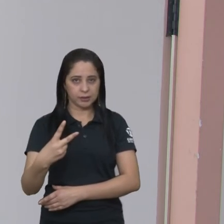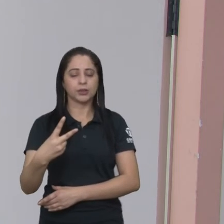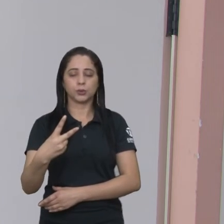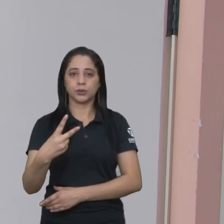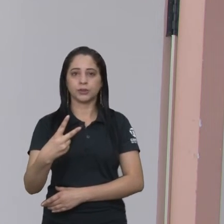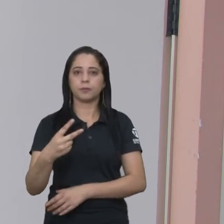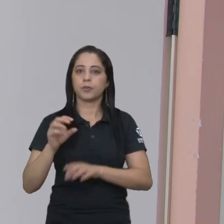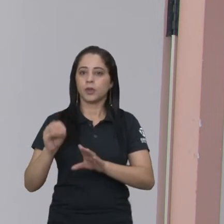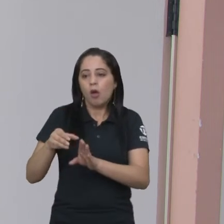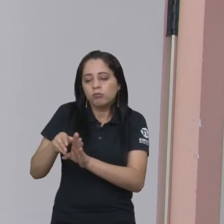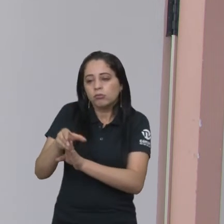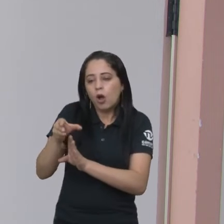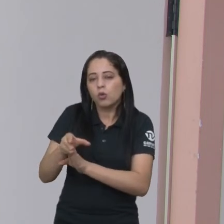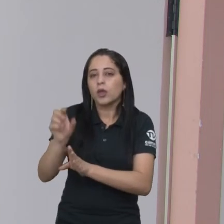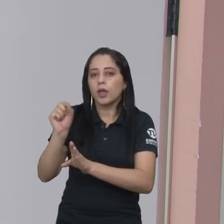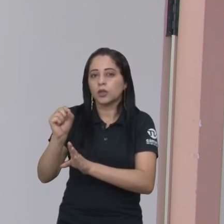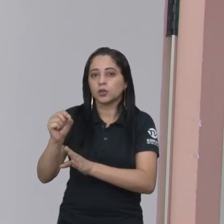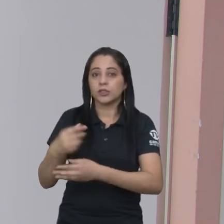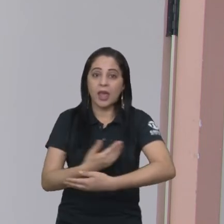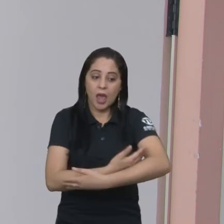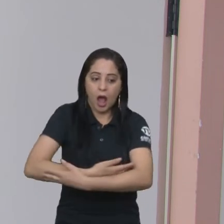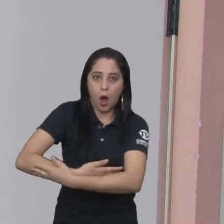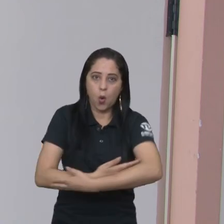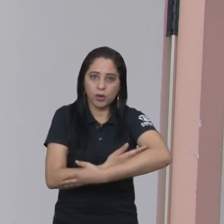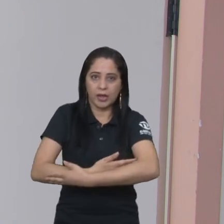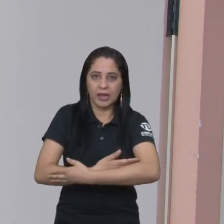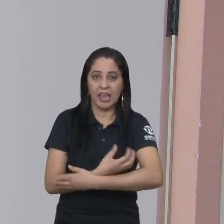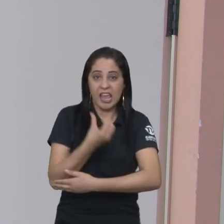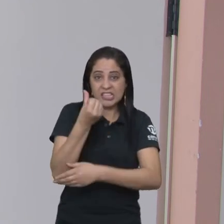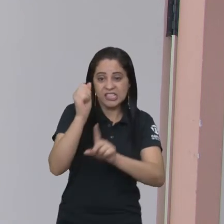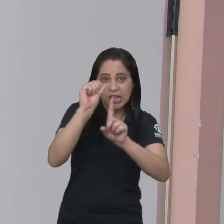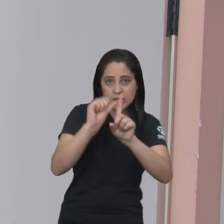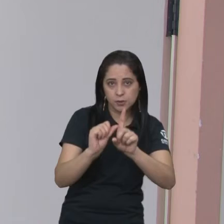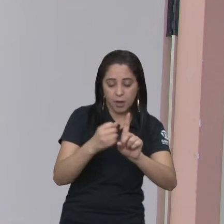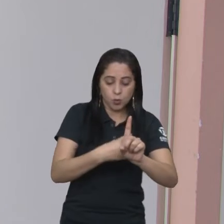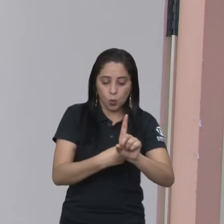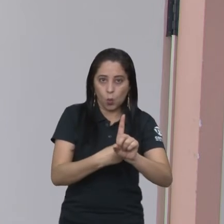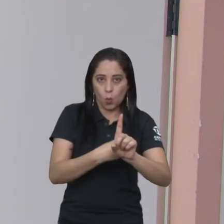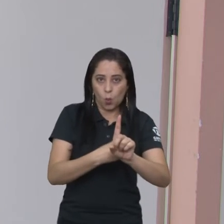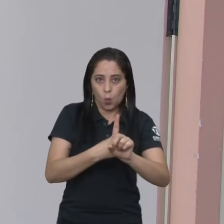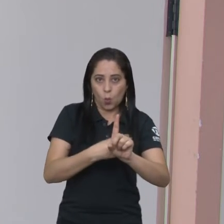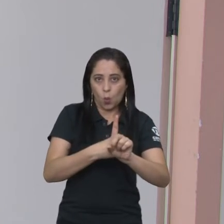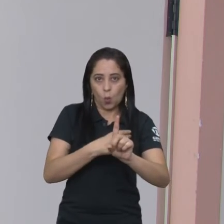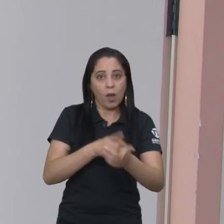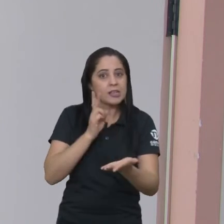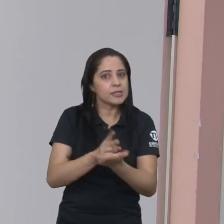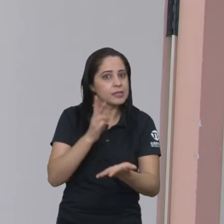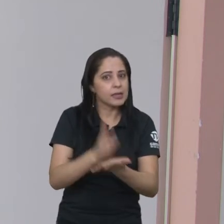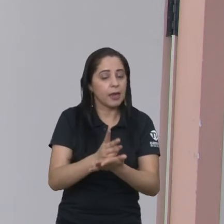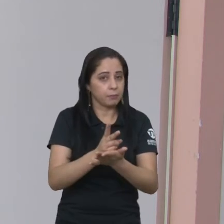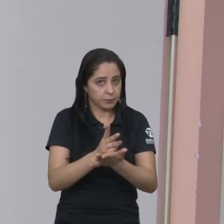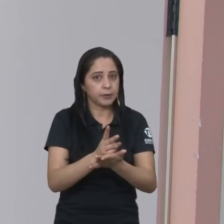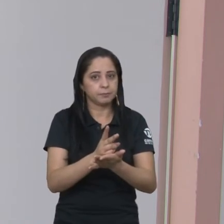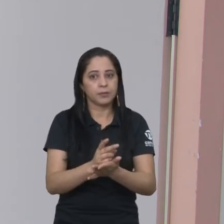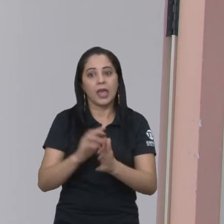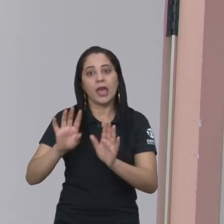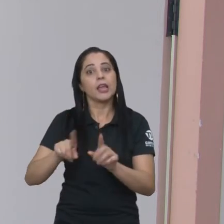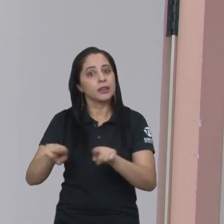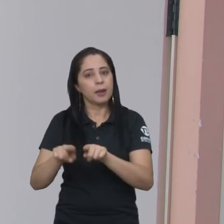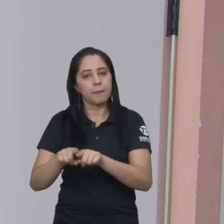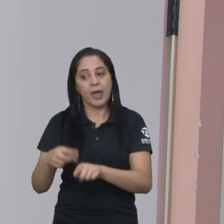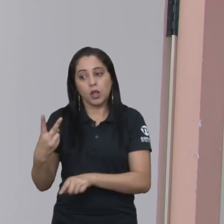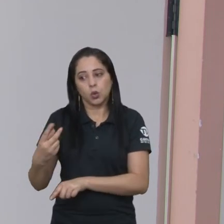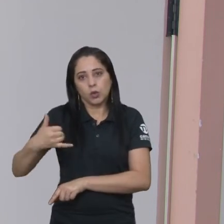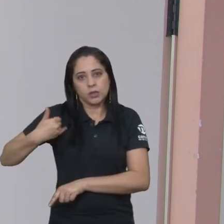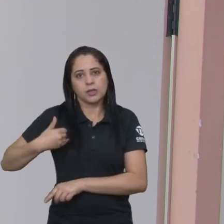inclusive, recomenda a amamentação exclusiva até os 6 meses de vida e de forma complementar até os 2 anos ou